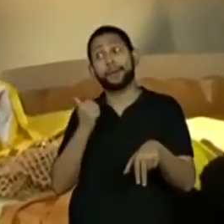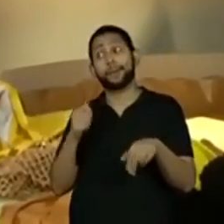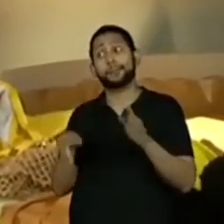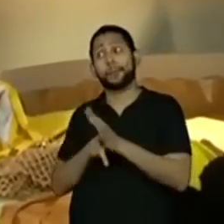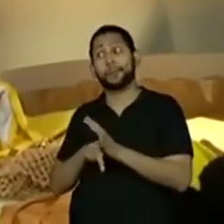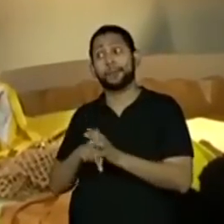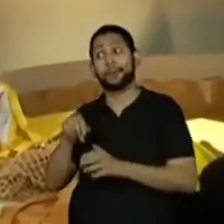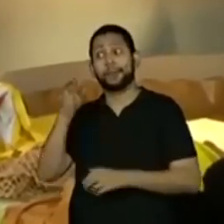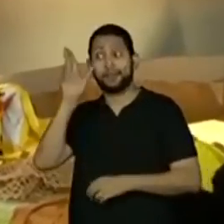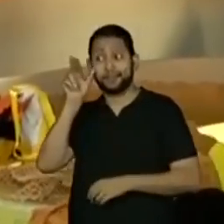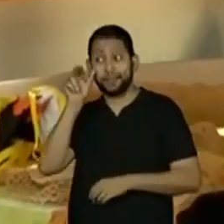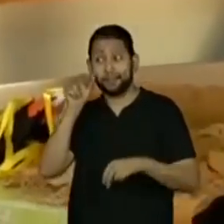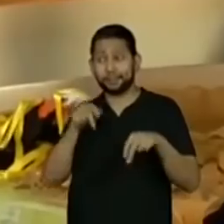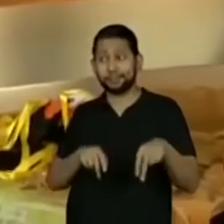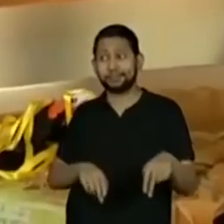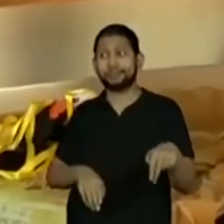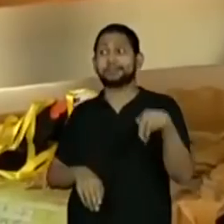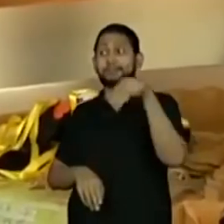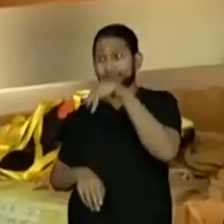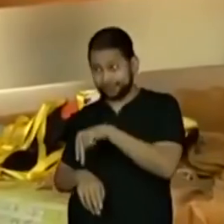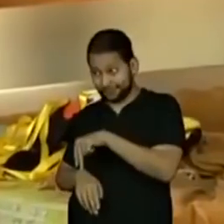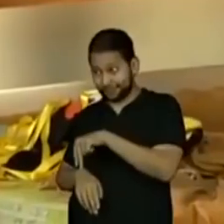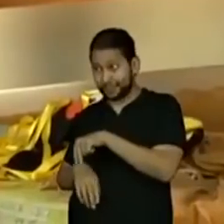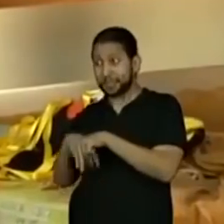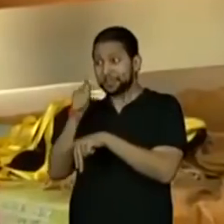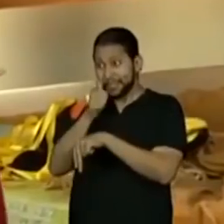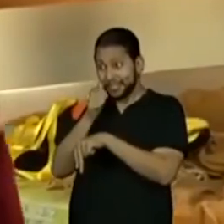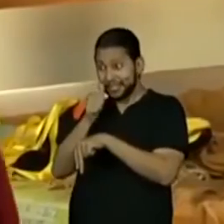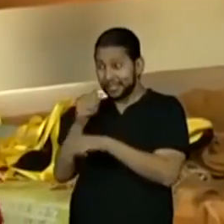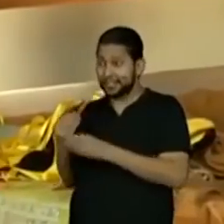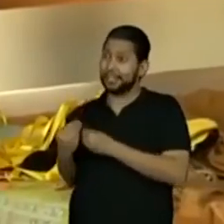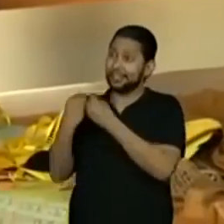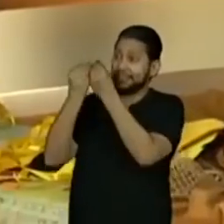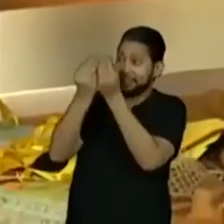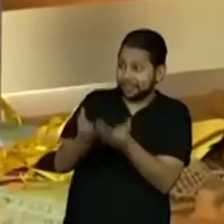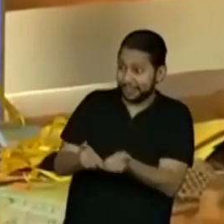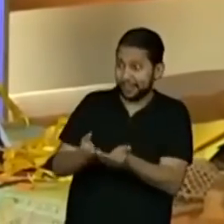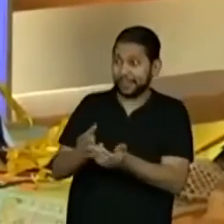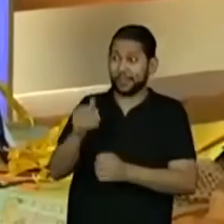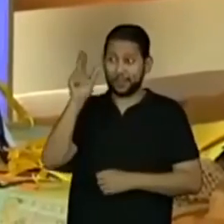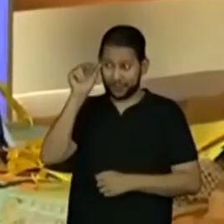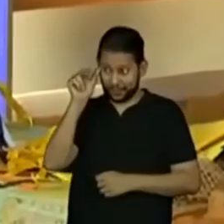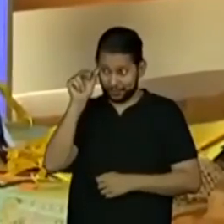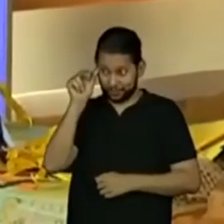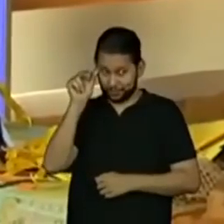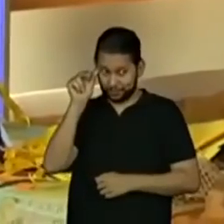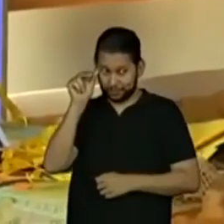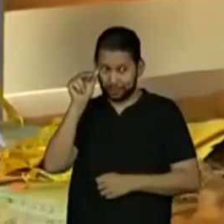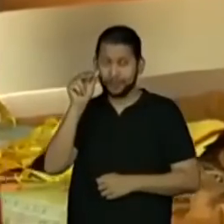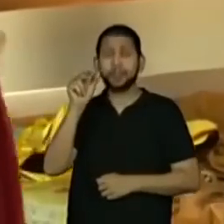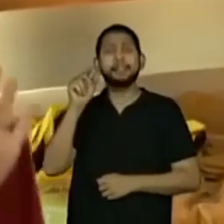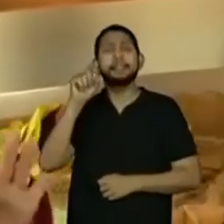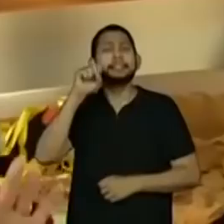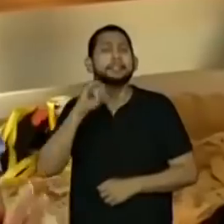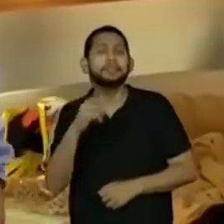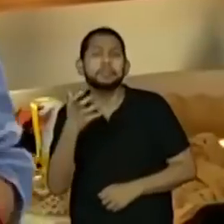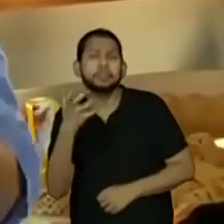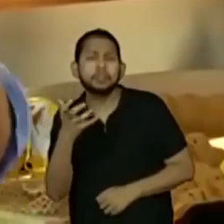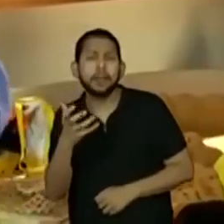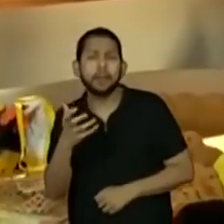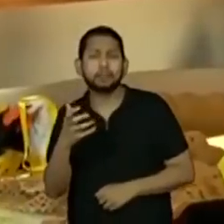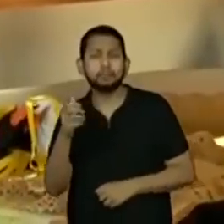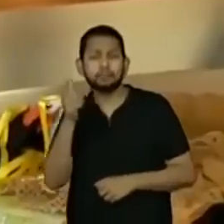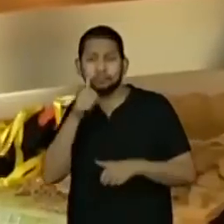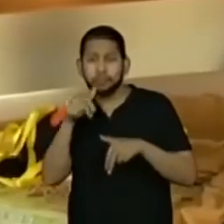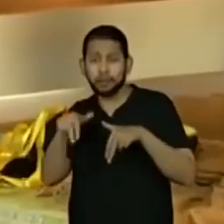é? Então, se você chegar lá, entregar a princesa, eles vão te dar o cavalo de ouro. Mas se você quiser ficar com a